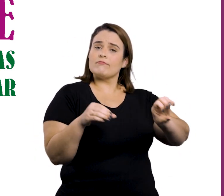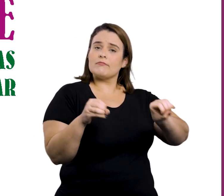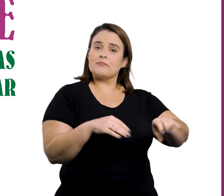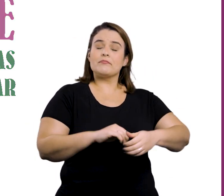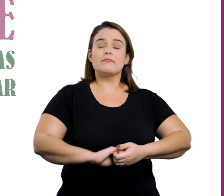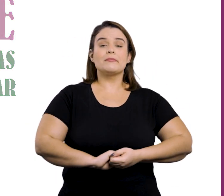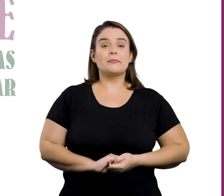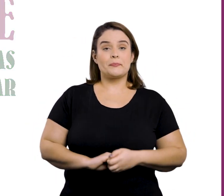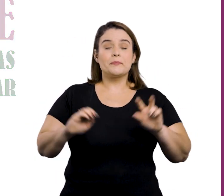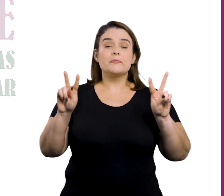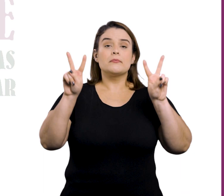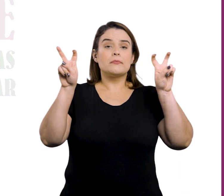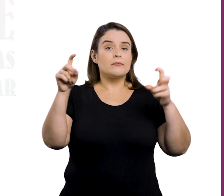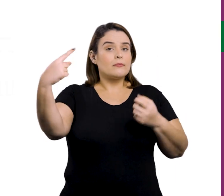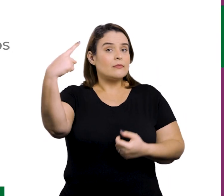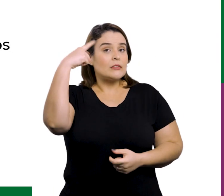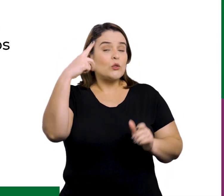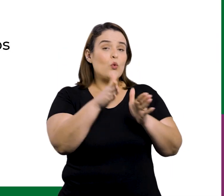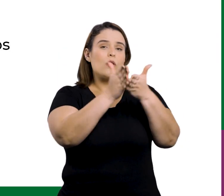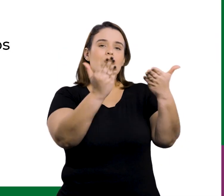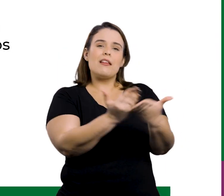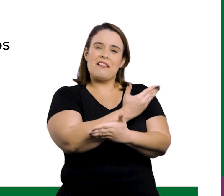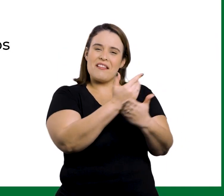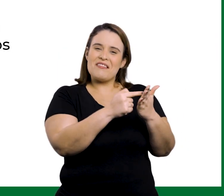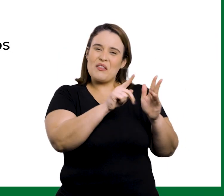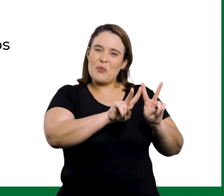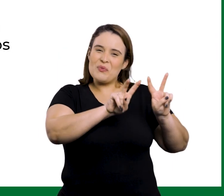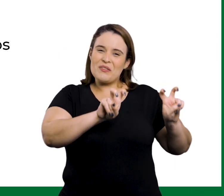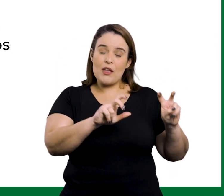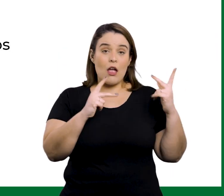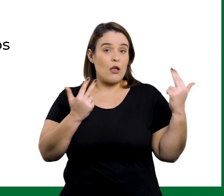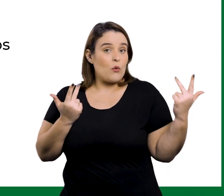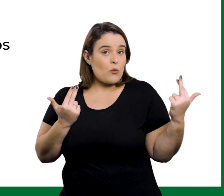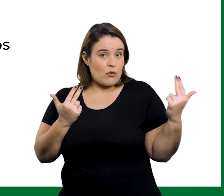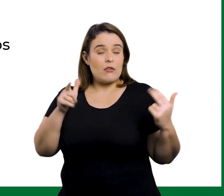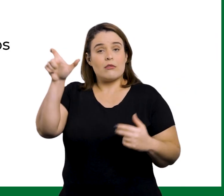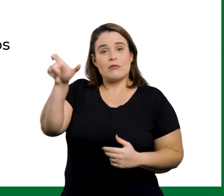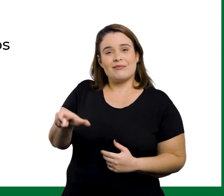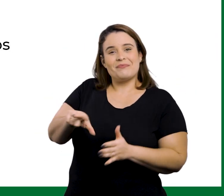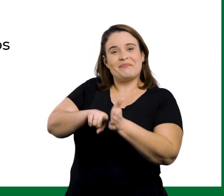pela liberdade de ensinar. O título se baseia no livro de